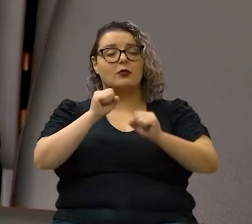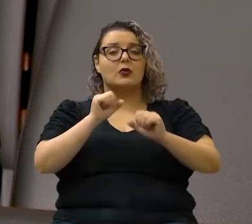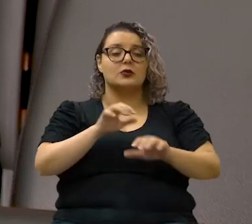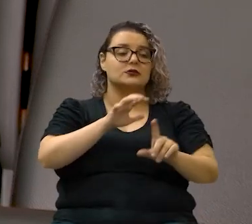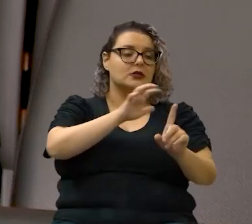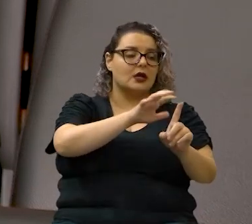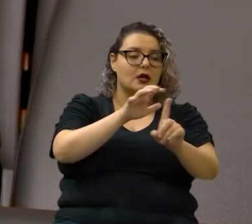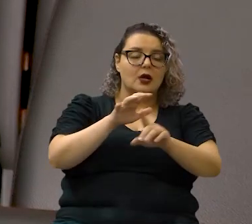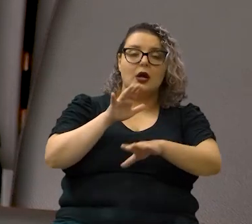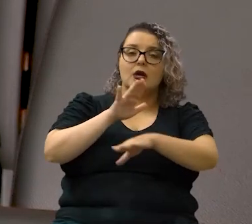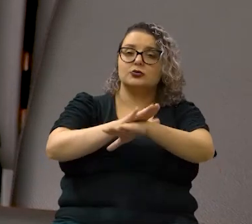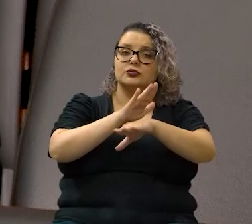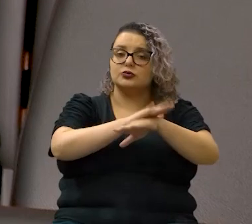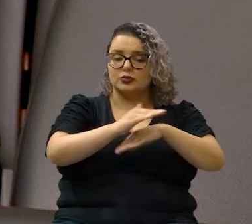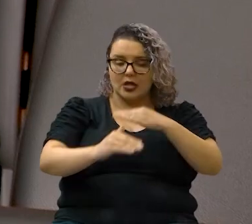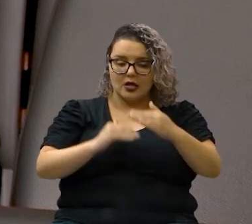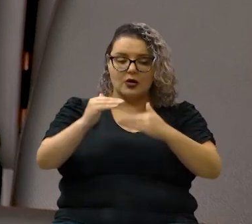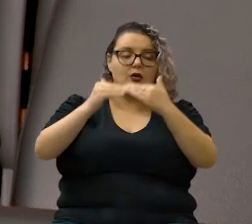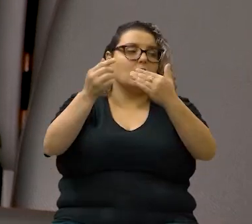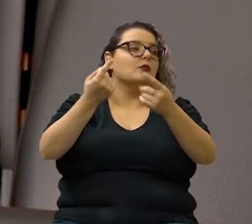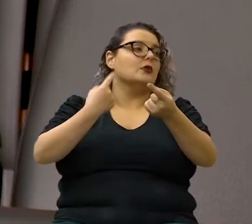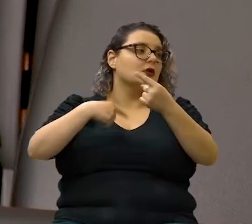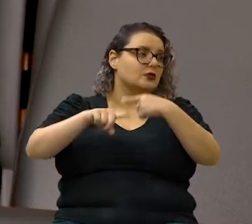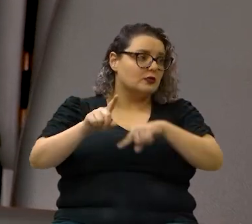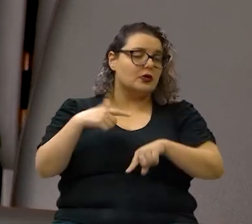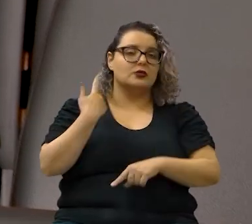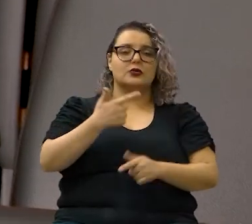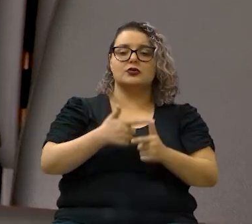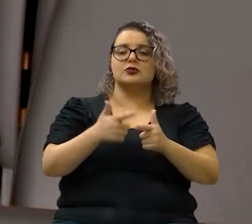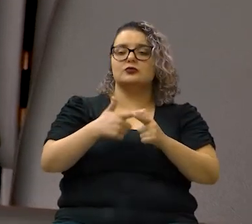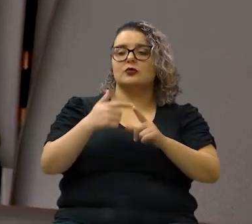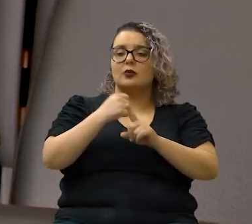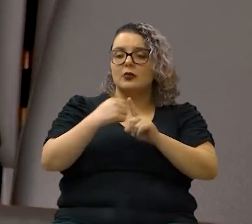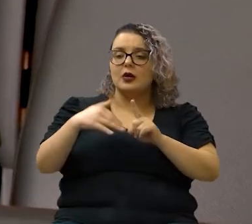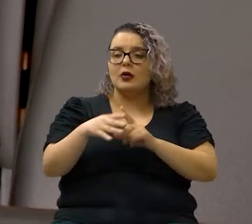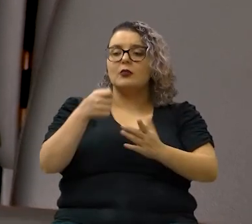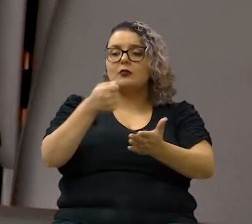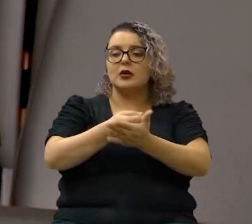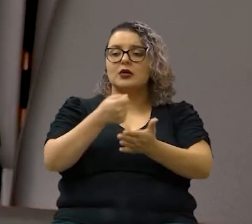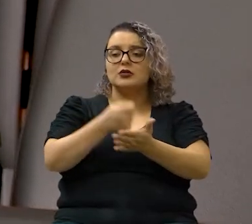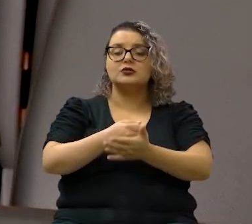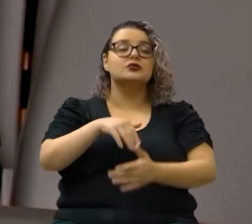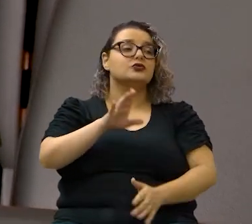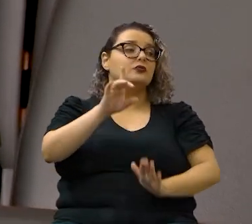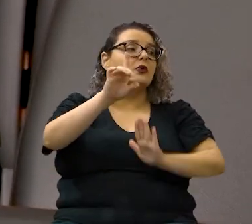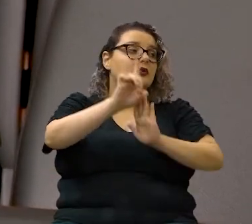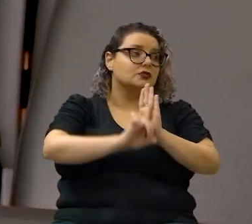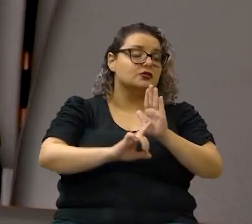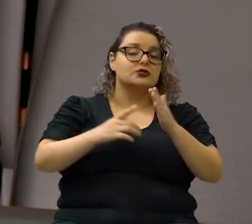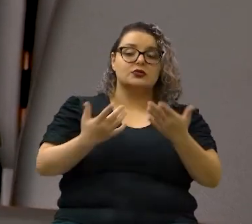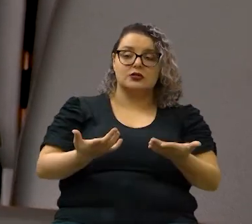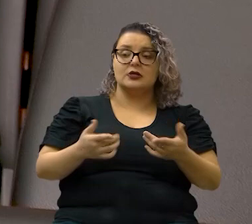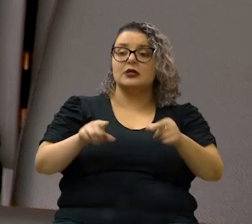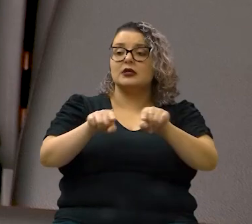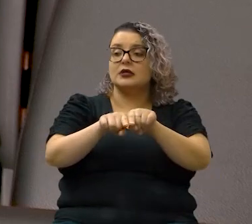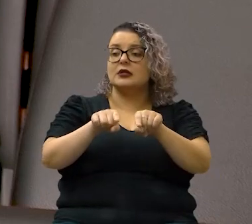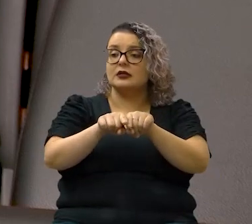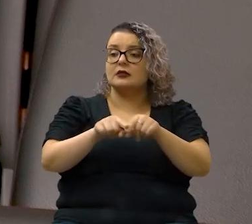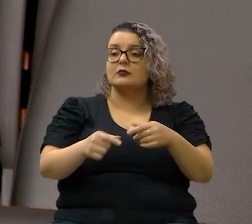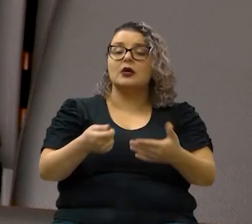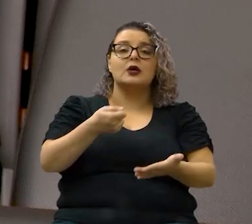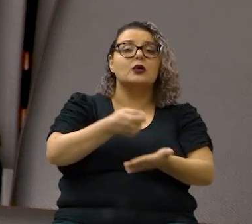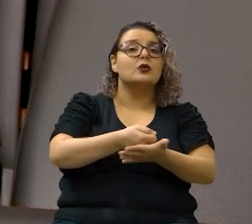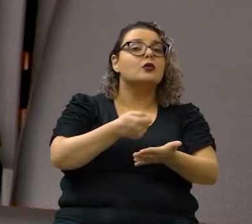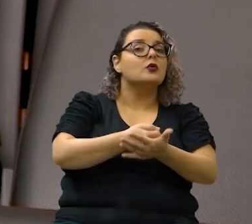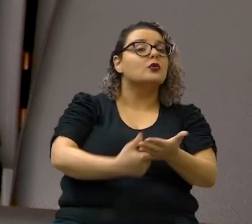contribuir para o desenvolvimento da cidade, para a superação dos nossos problemas sociais, para garantia de mais direitos e, ao mesmo tempo,